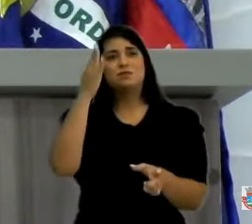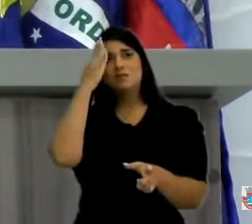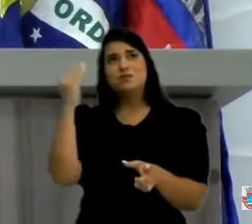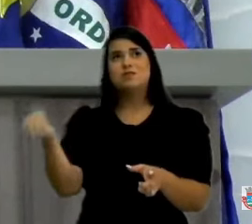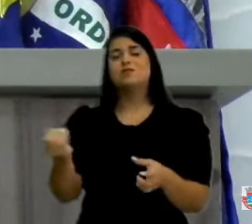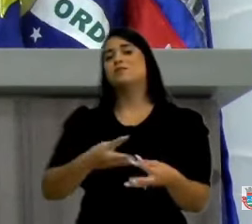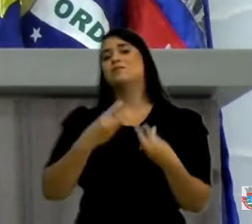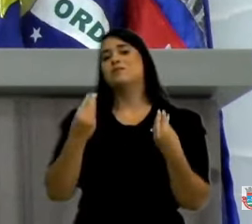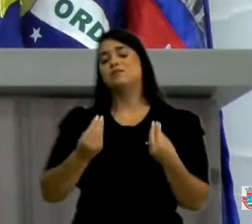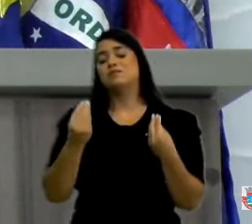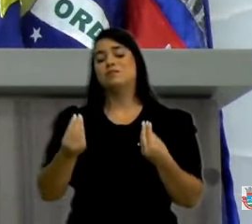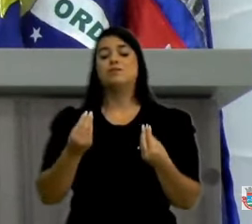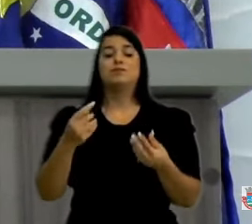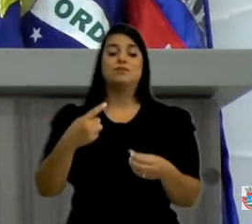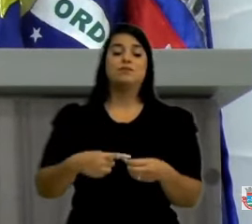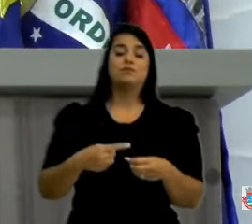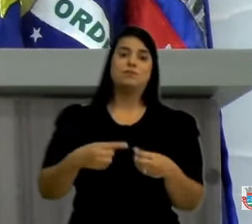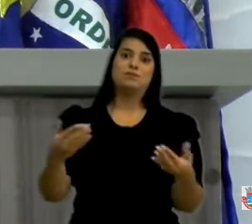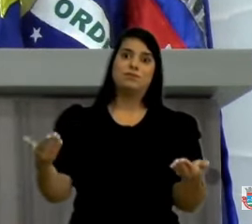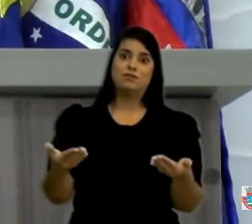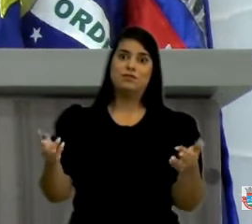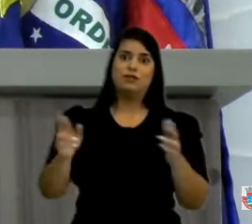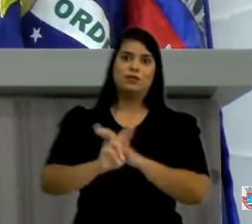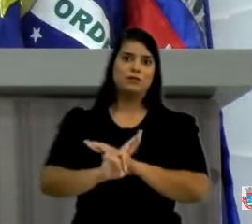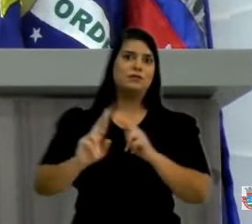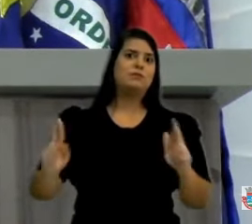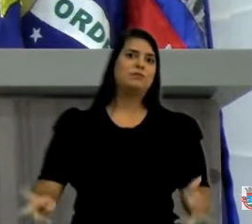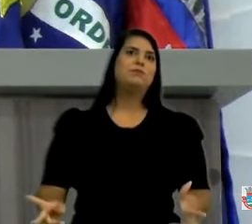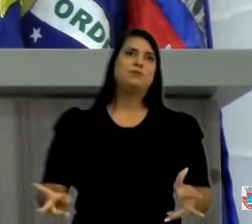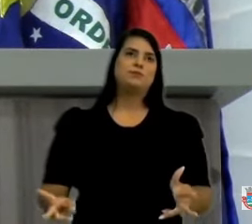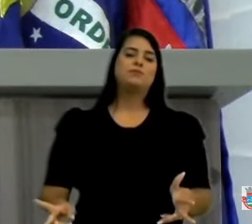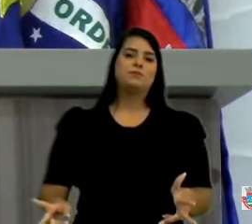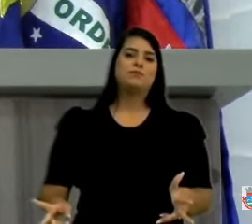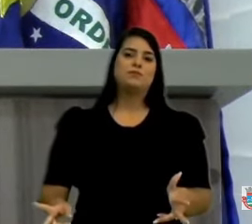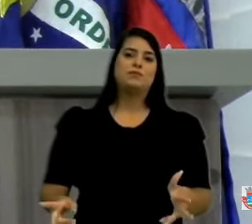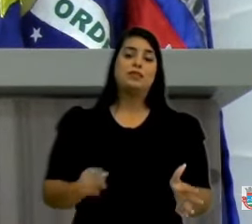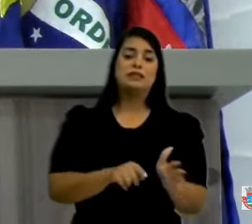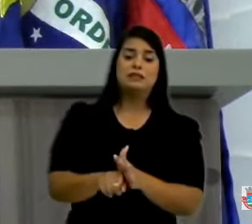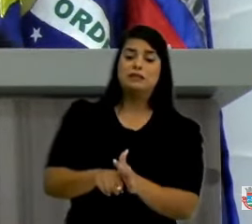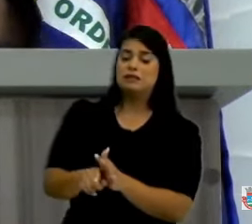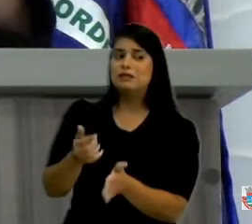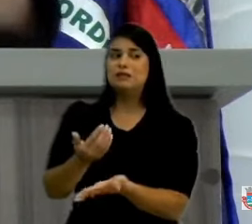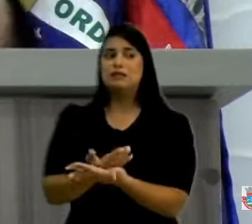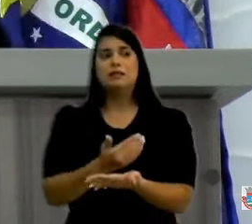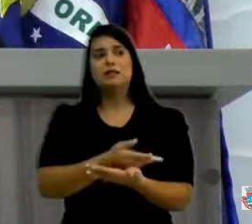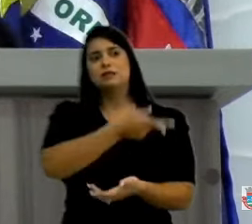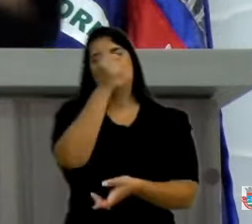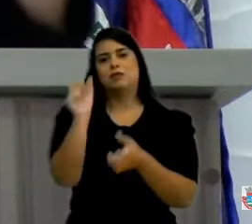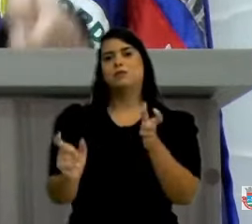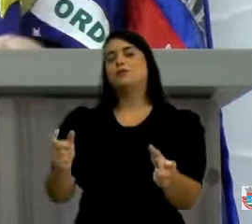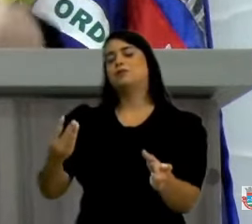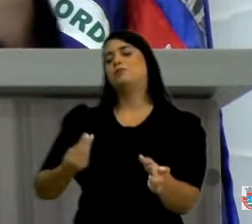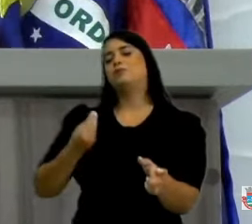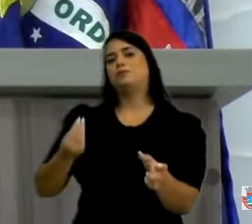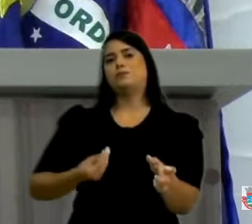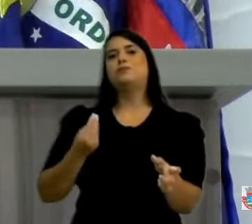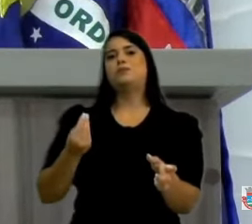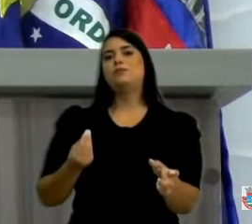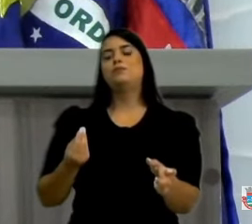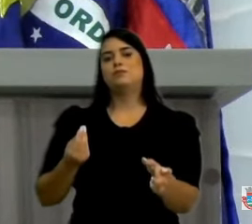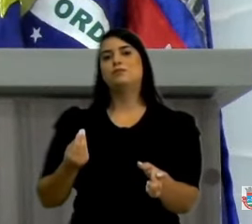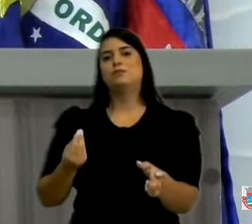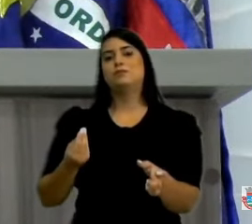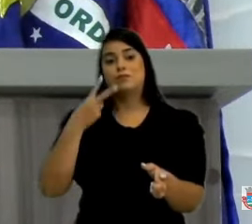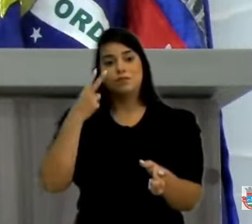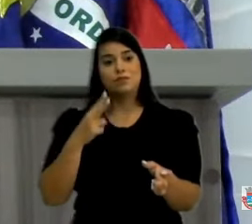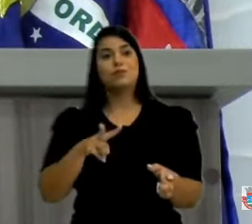nossa cidade estava e vê hoje. Então, quem faz a avaliação é as pessoas que estão convivendo, que estão andando, que estão vendo